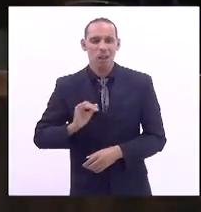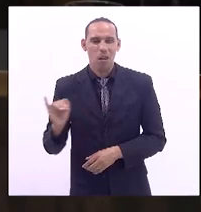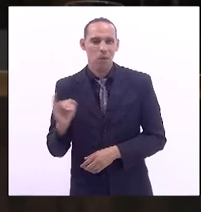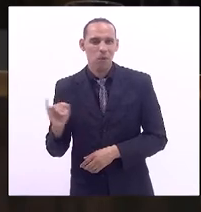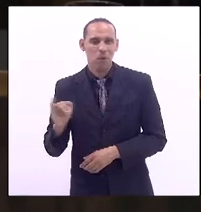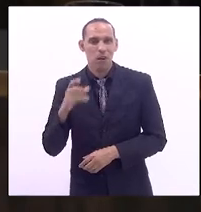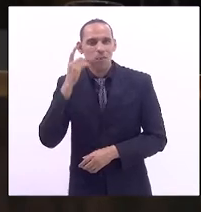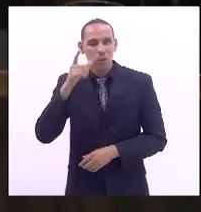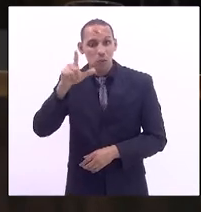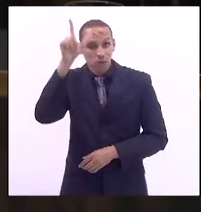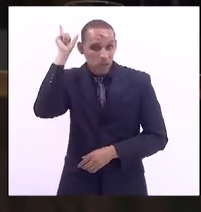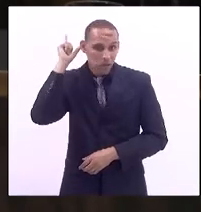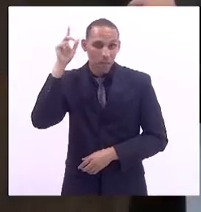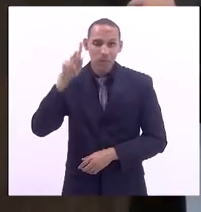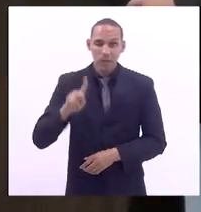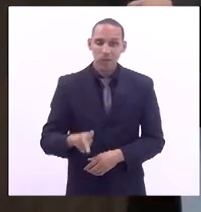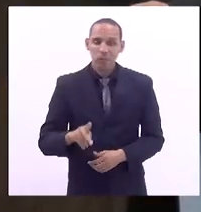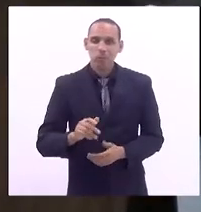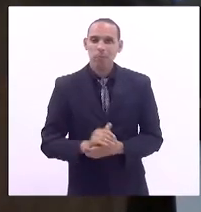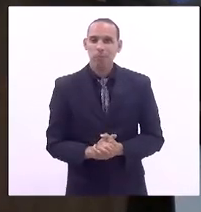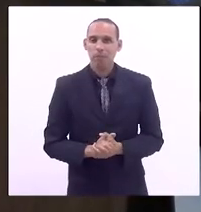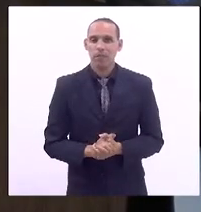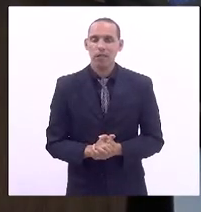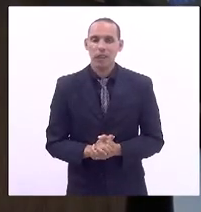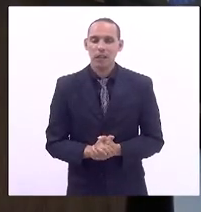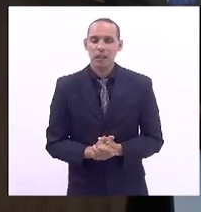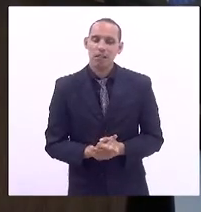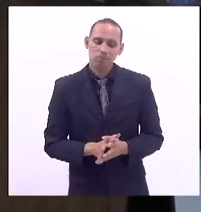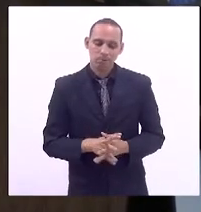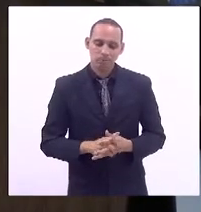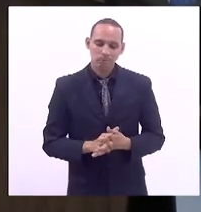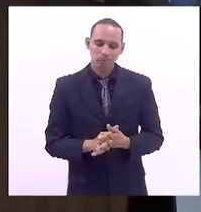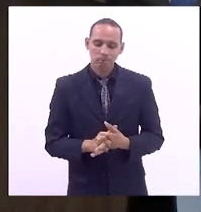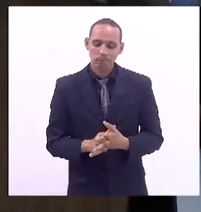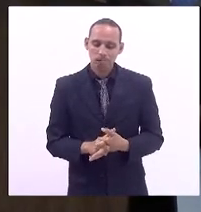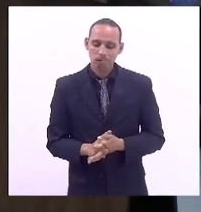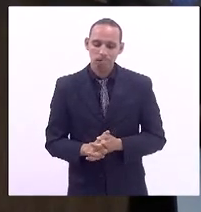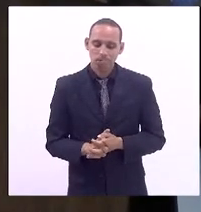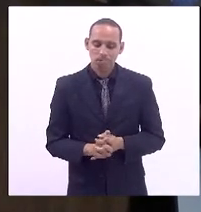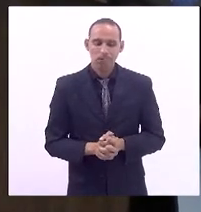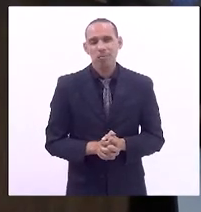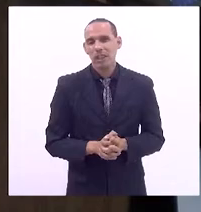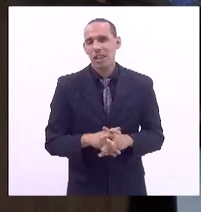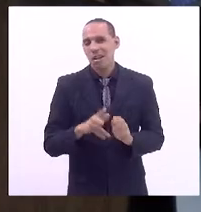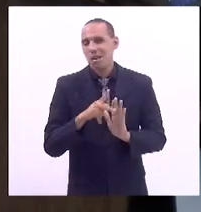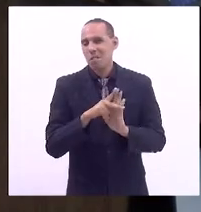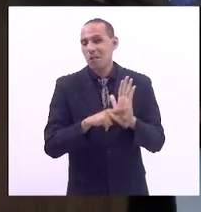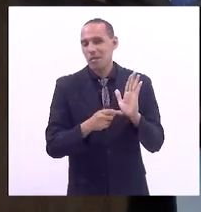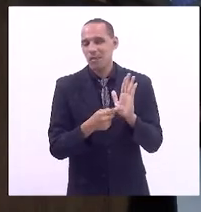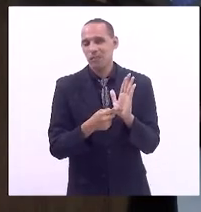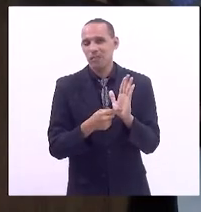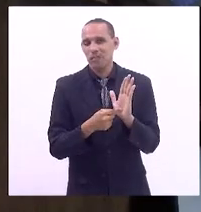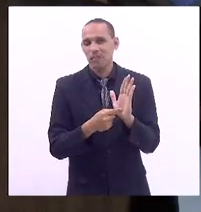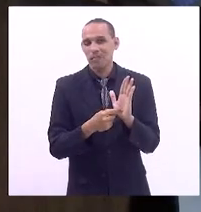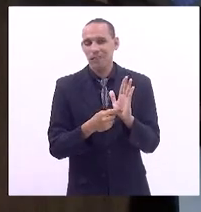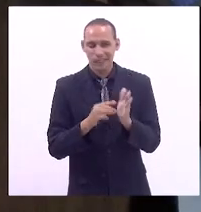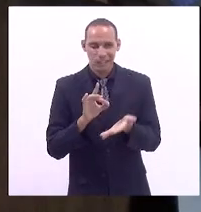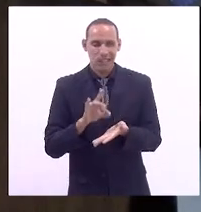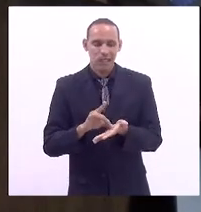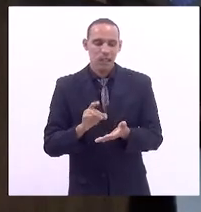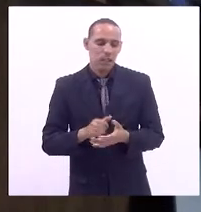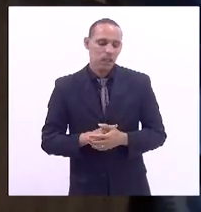Luiz Paulo sua presente E aí e o projeto na